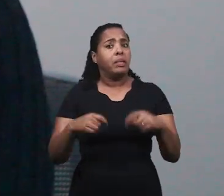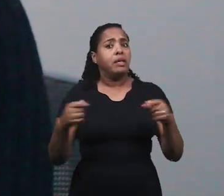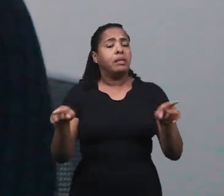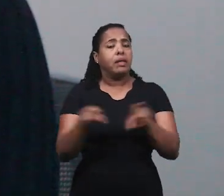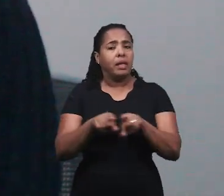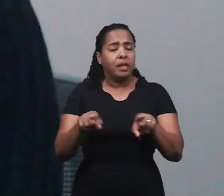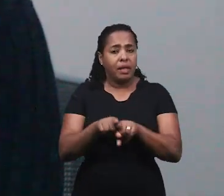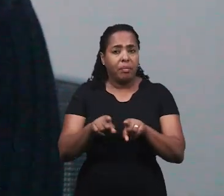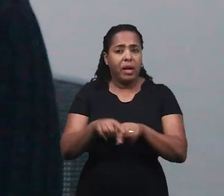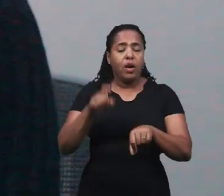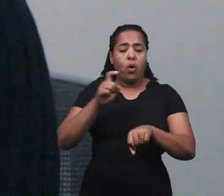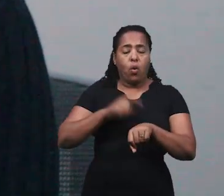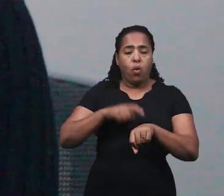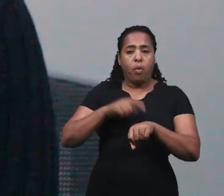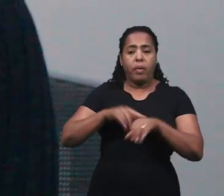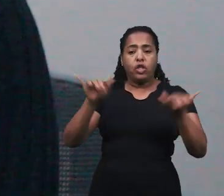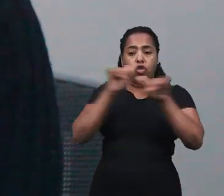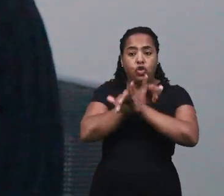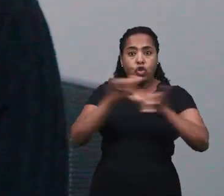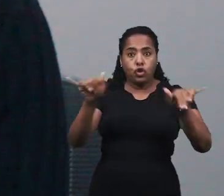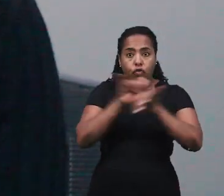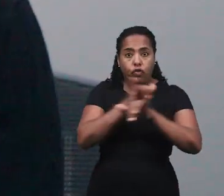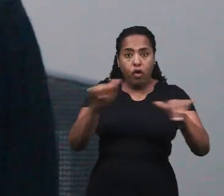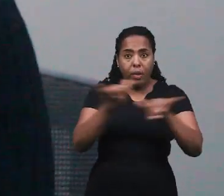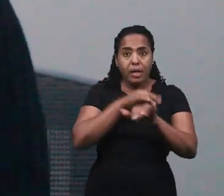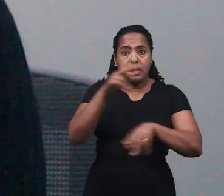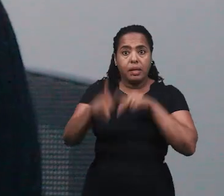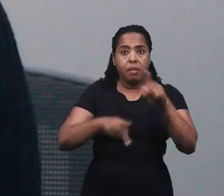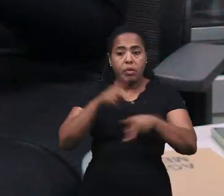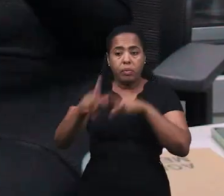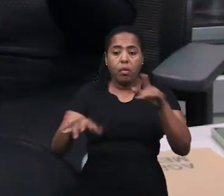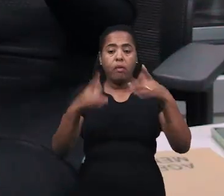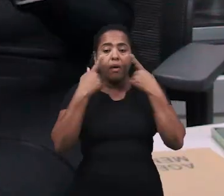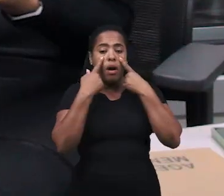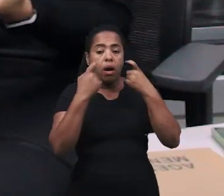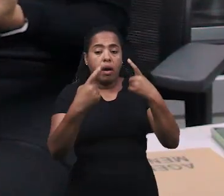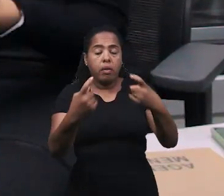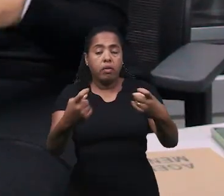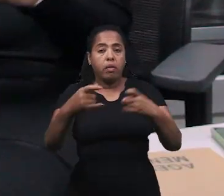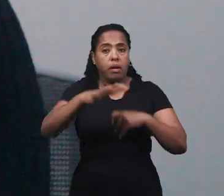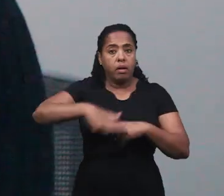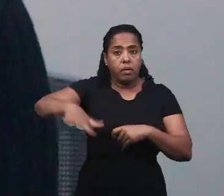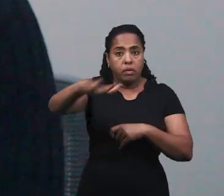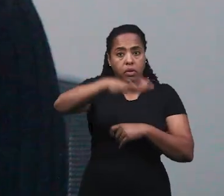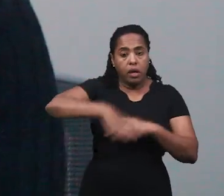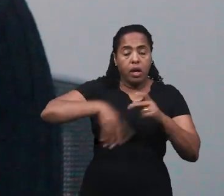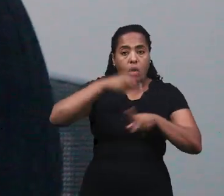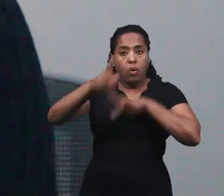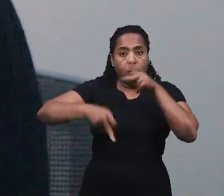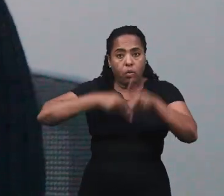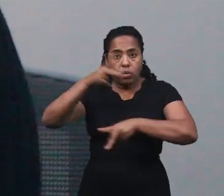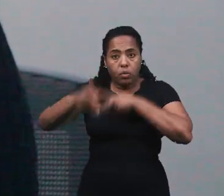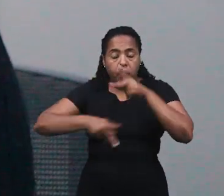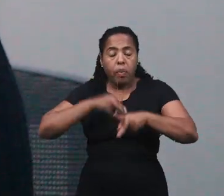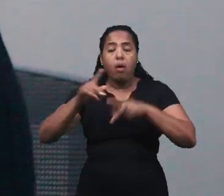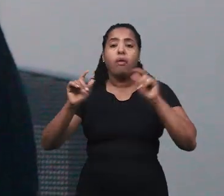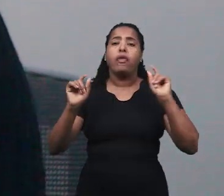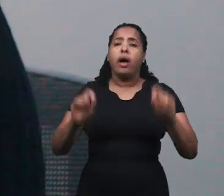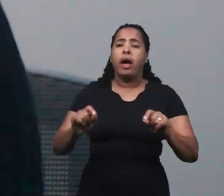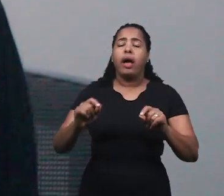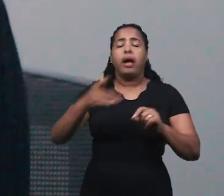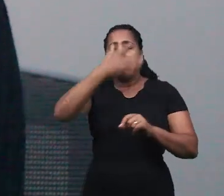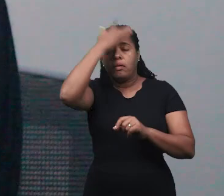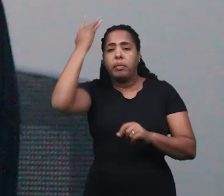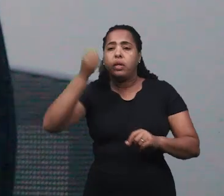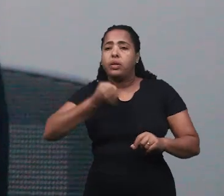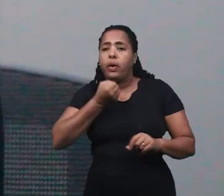necessário também ter aquele momento de utilidade pública. O que é a utilidade pública? São interesses gerais da população. É